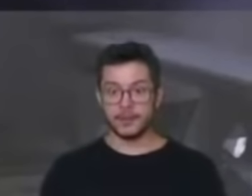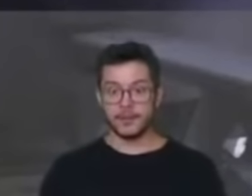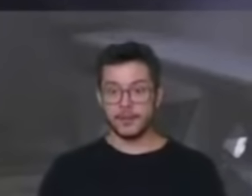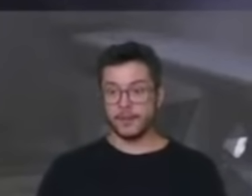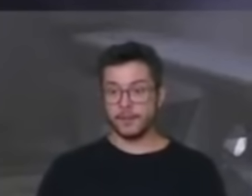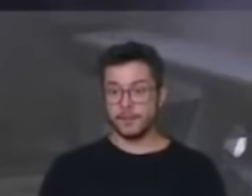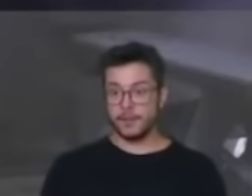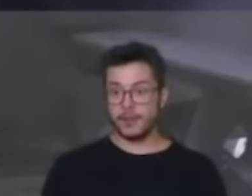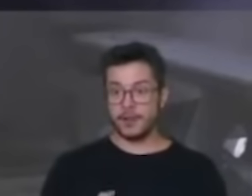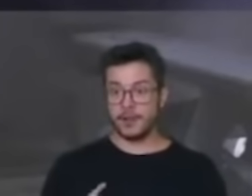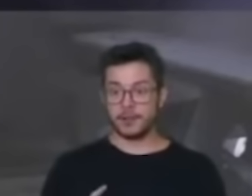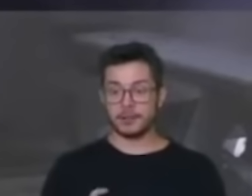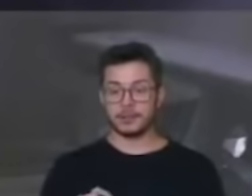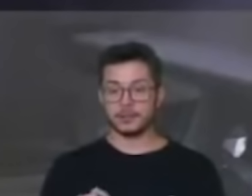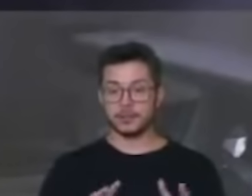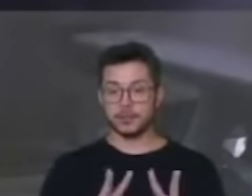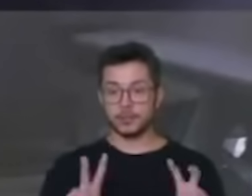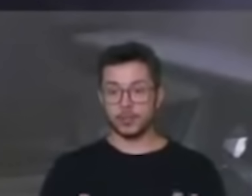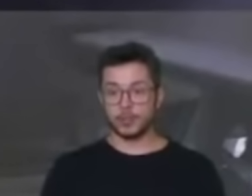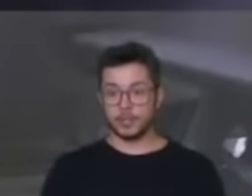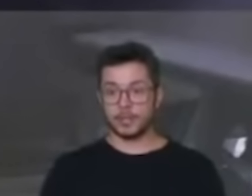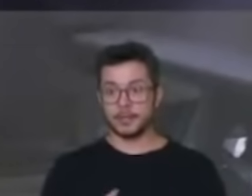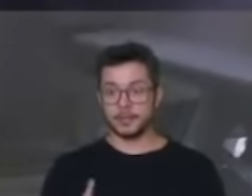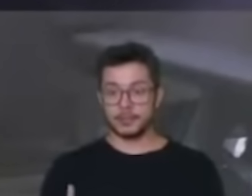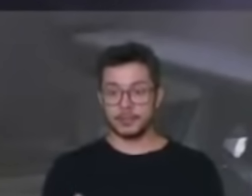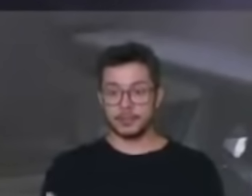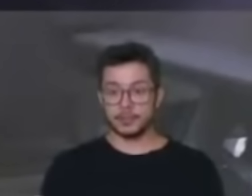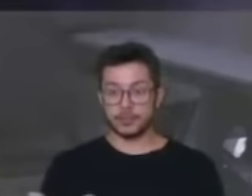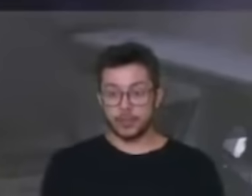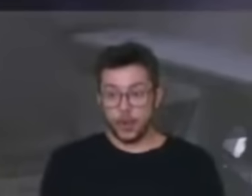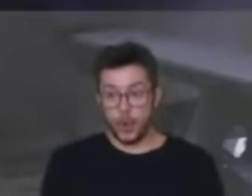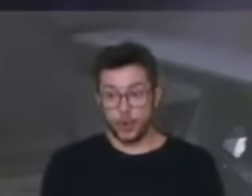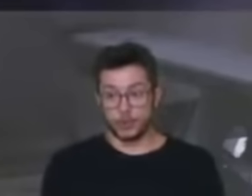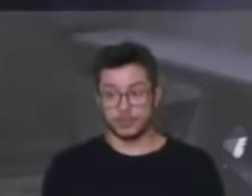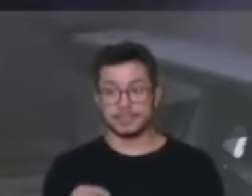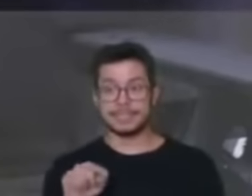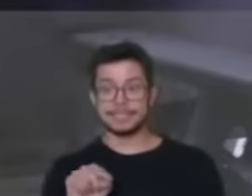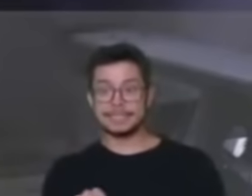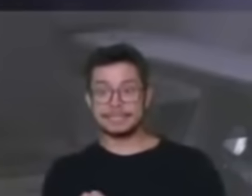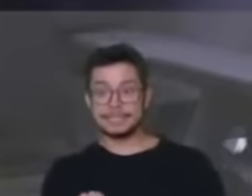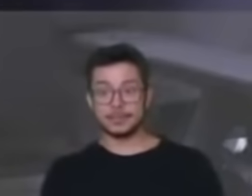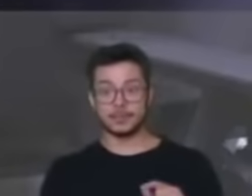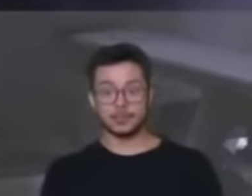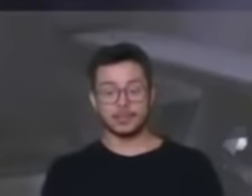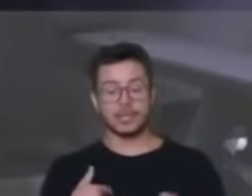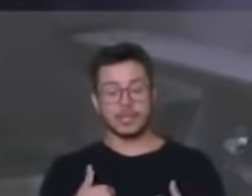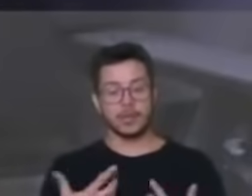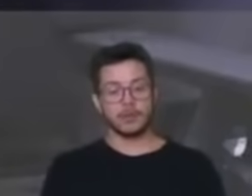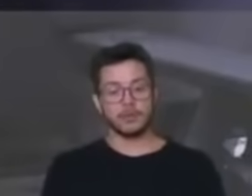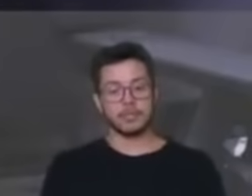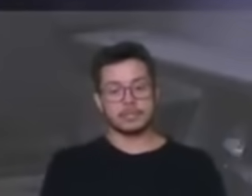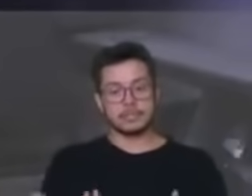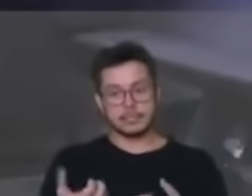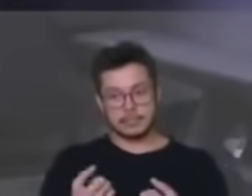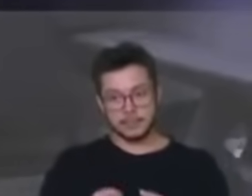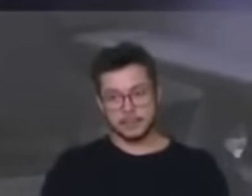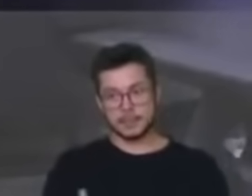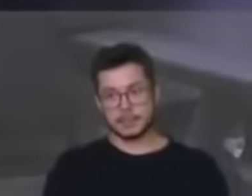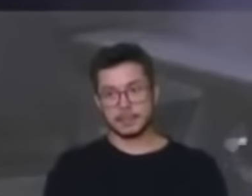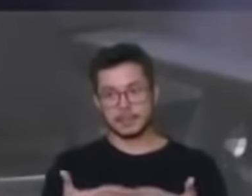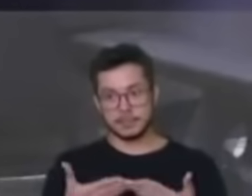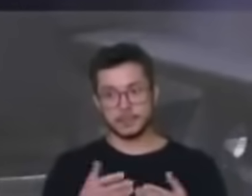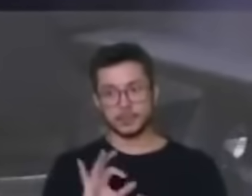pertinentes apenas à matéria que está na ordem do dia. Com respeito à Vossa Excelência, eu acolho a sua questão de